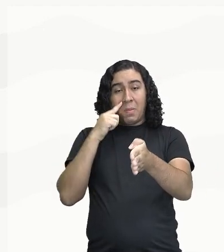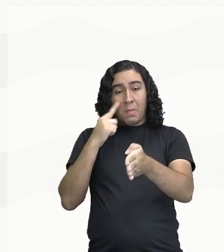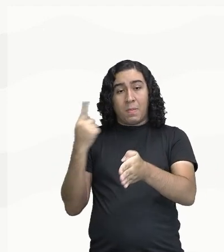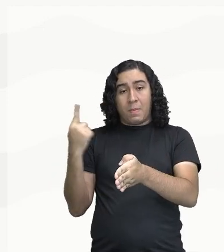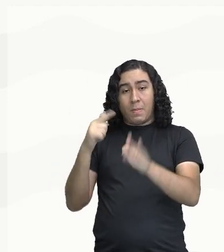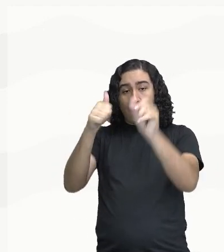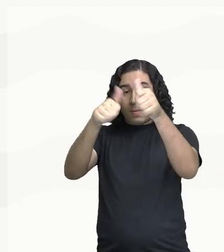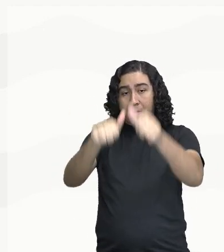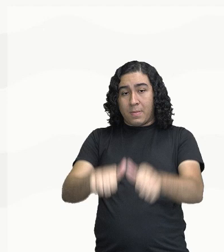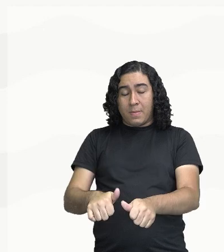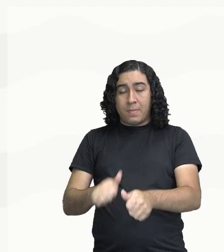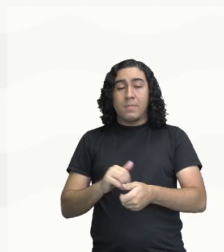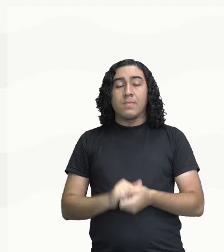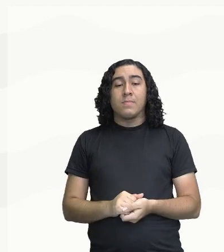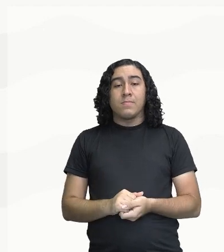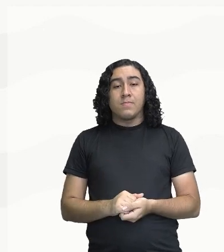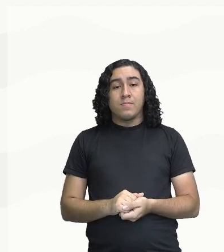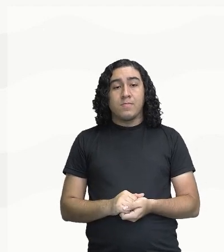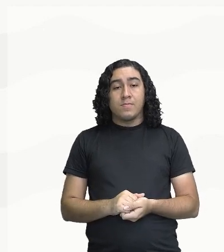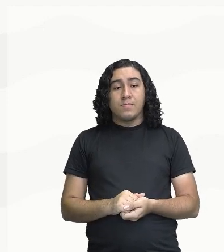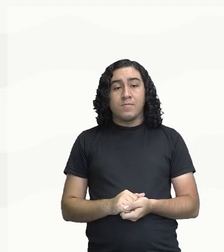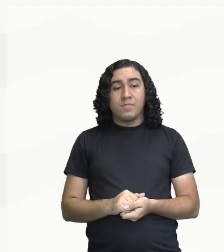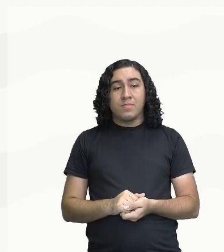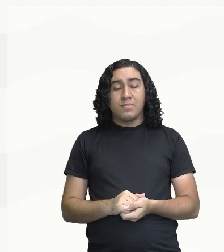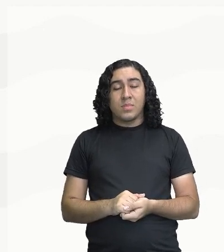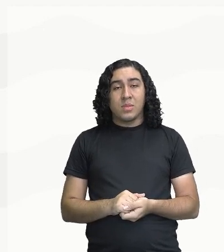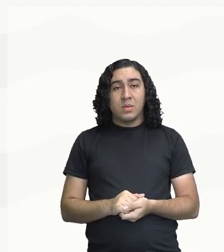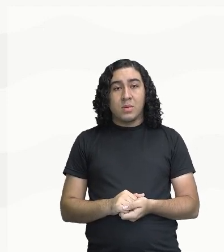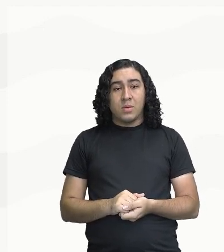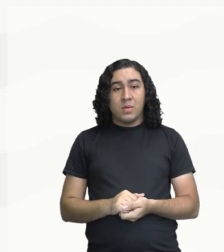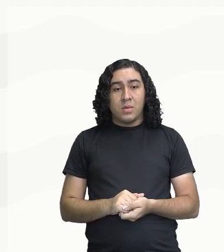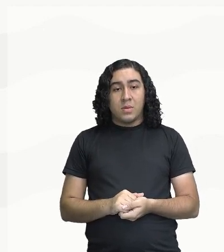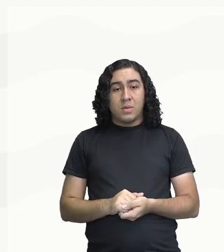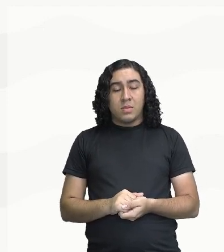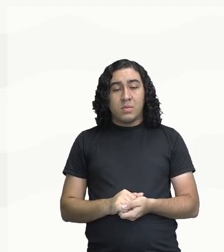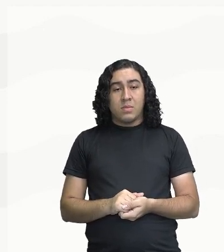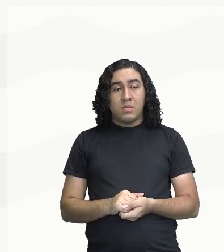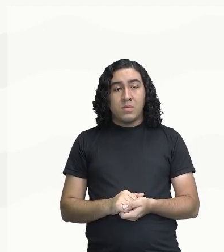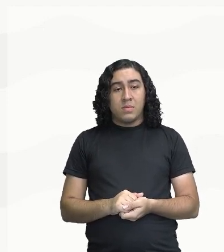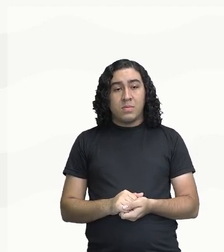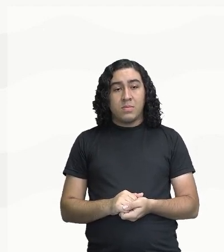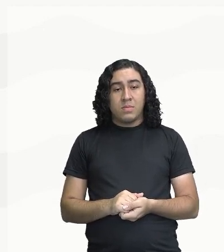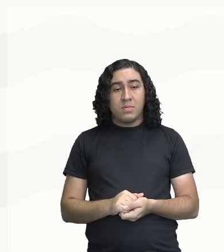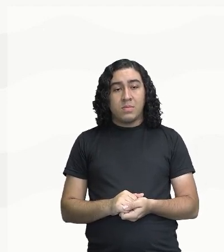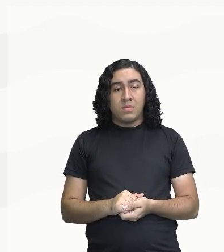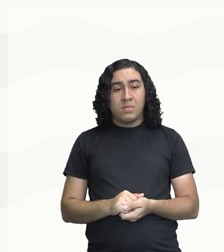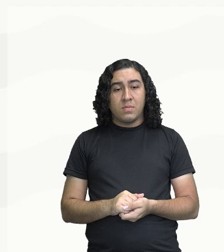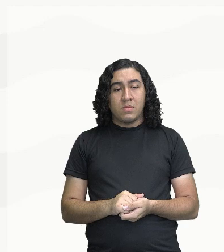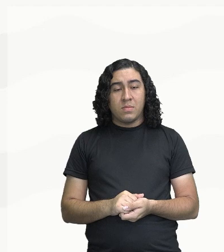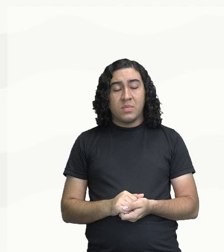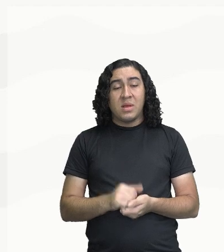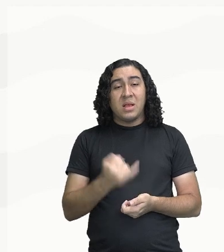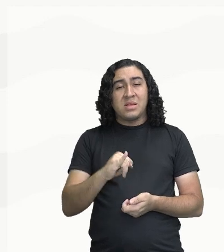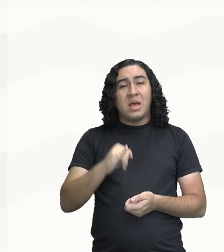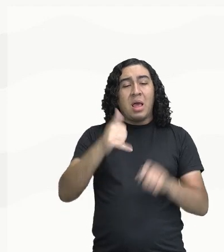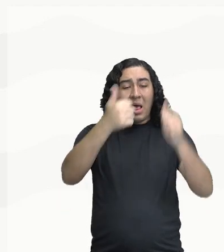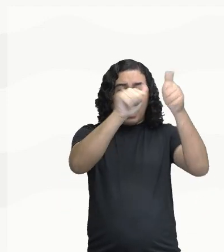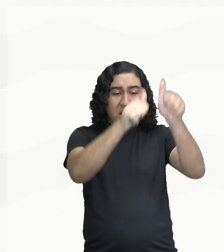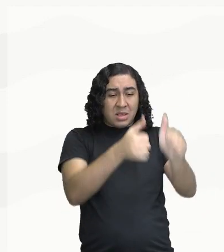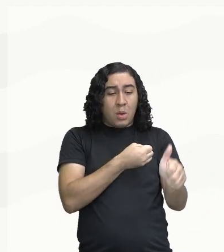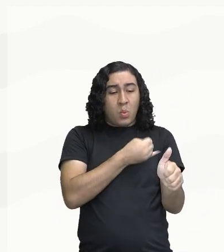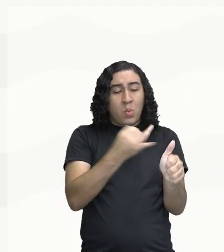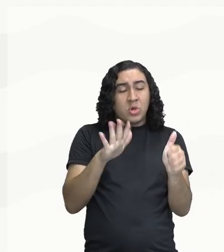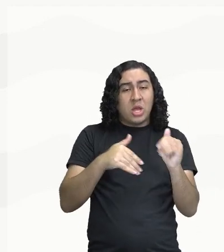exemplo, da maior frequência absoluta, onde a maioria das pessoas se encaixa? Aqui,